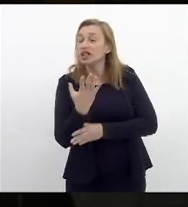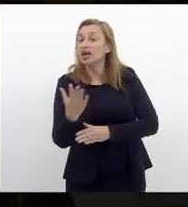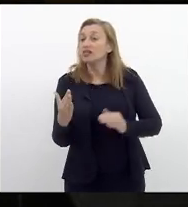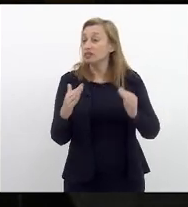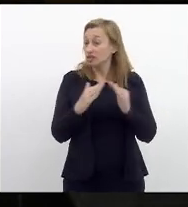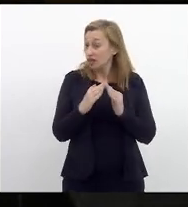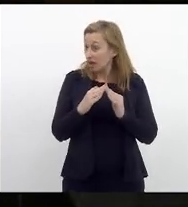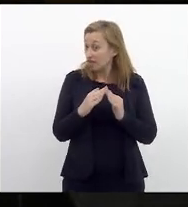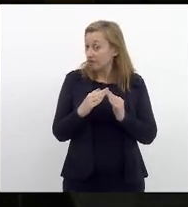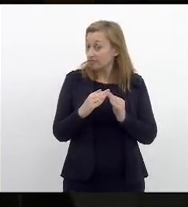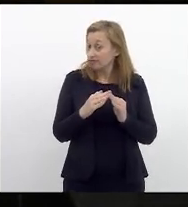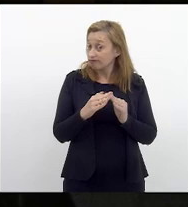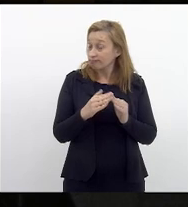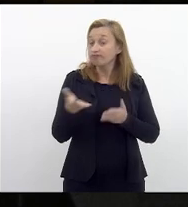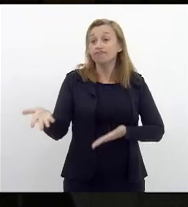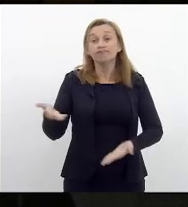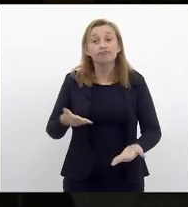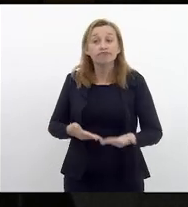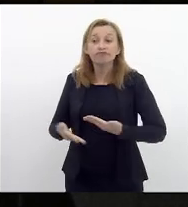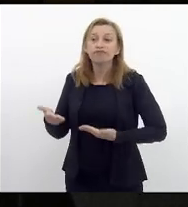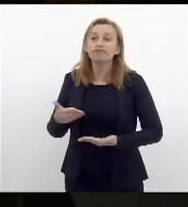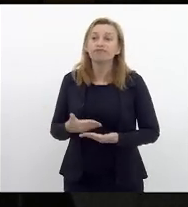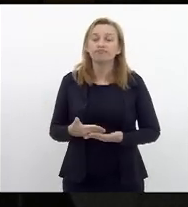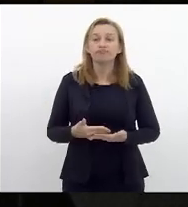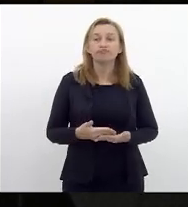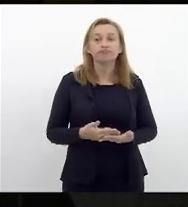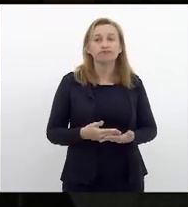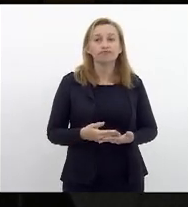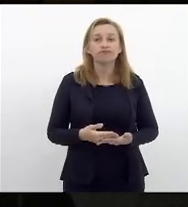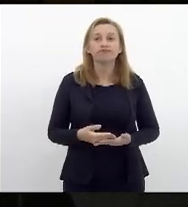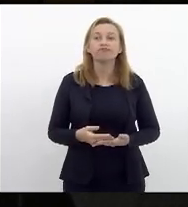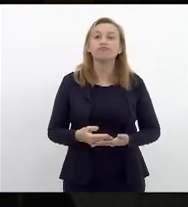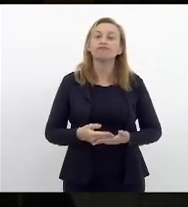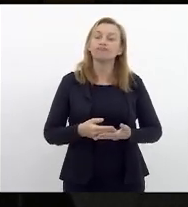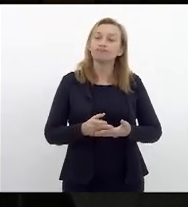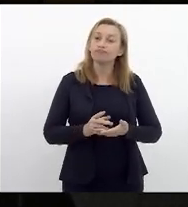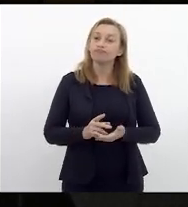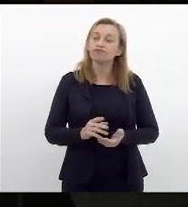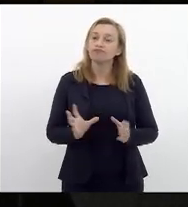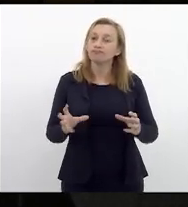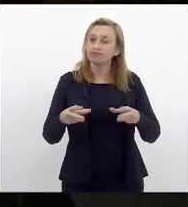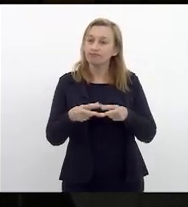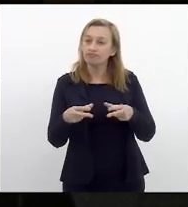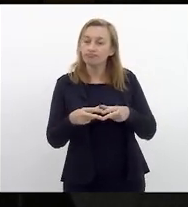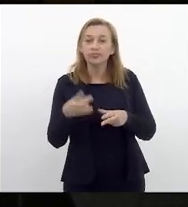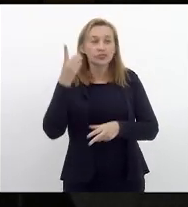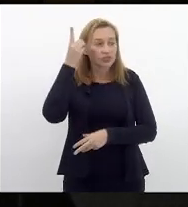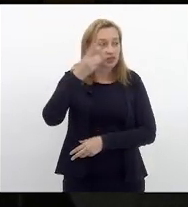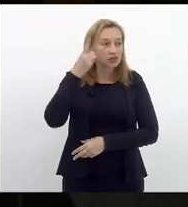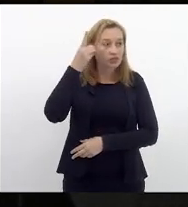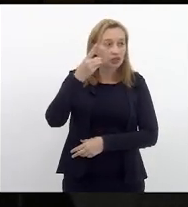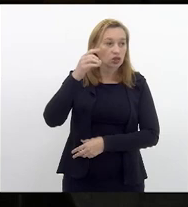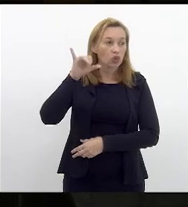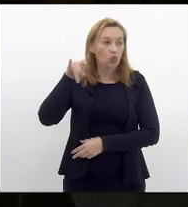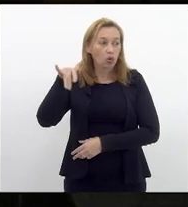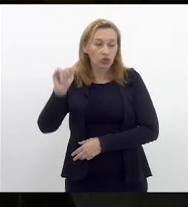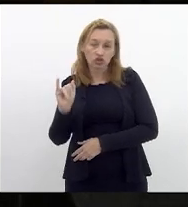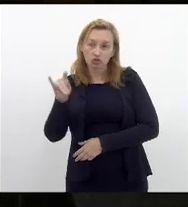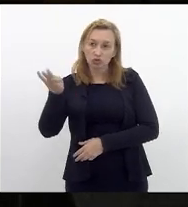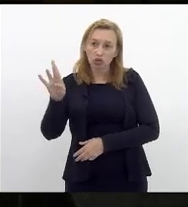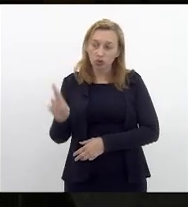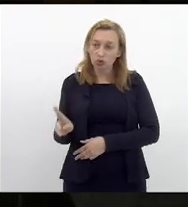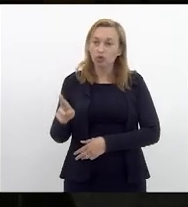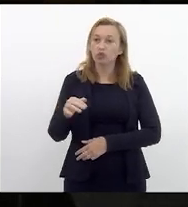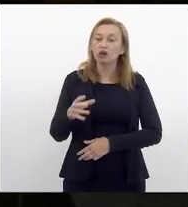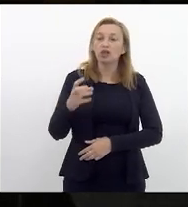casa. Participaram e presidiu essa comissão deputado Conte Bittencourt, o